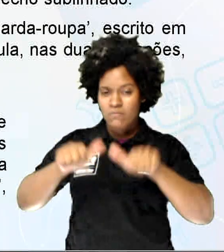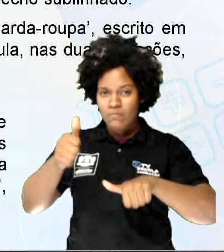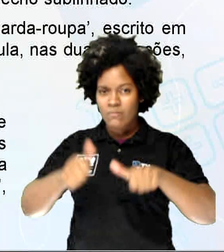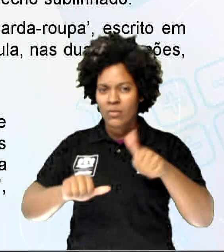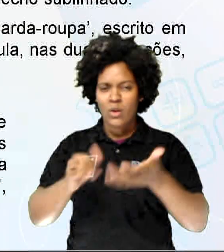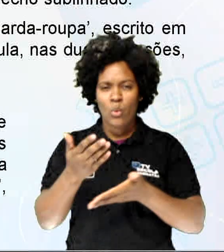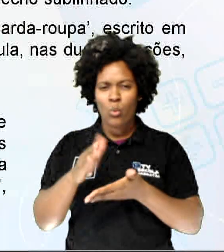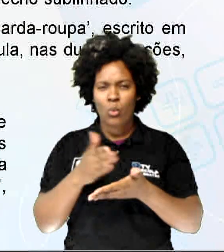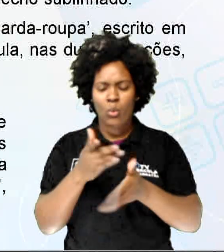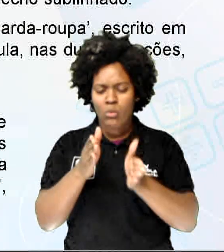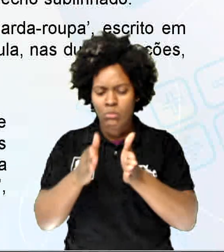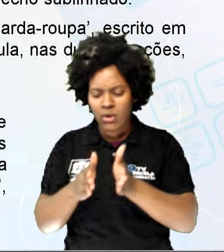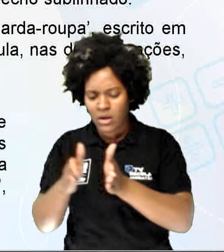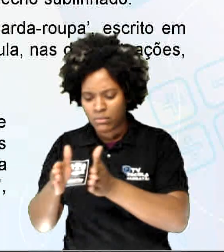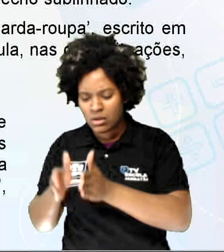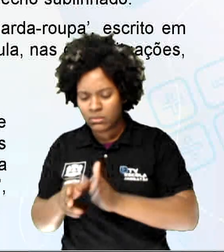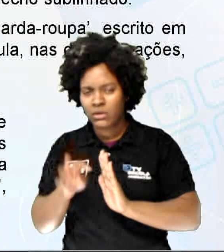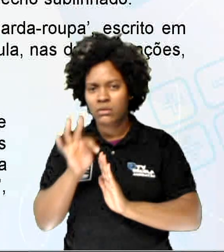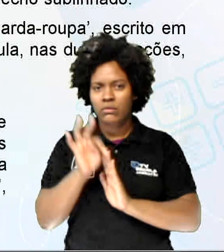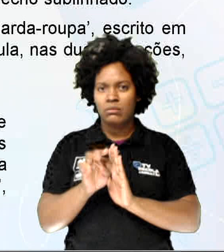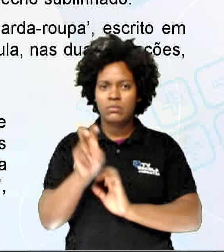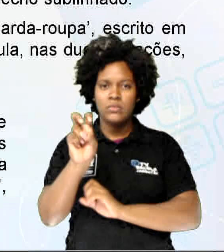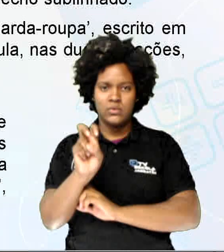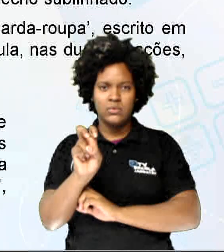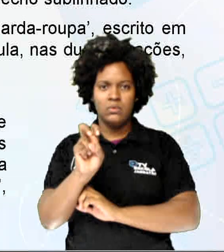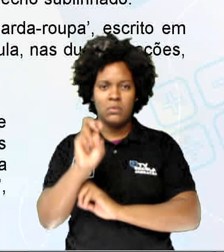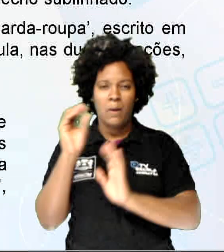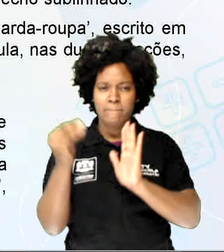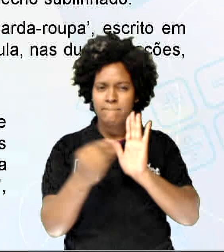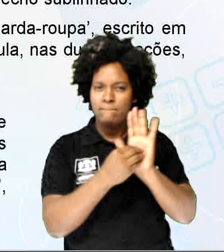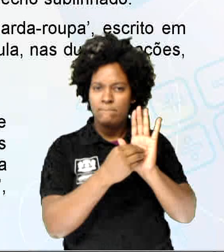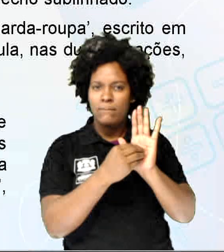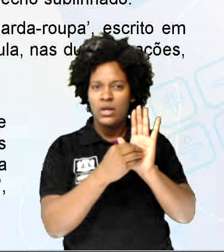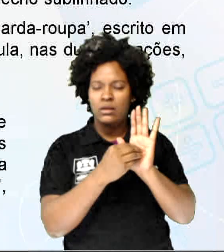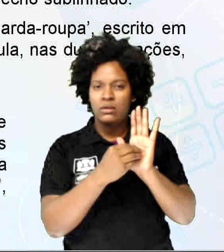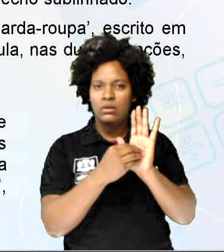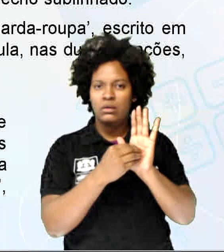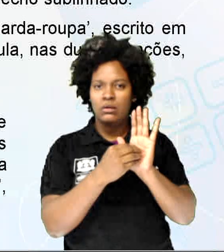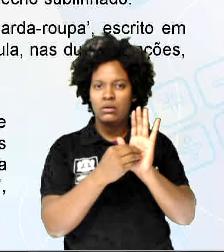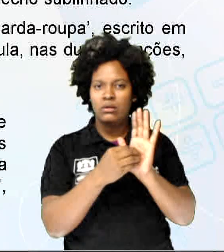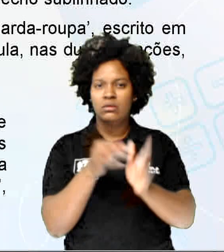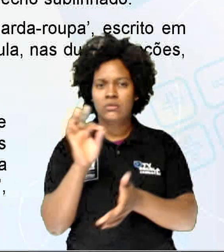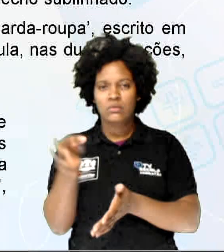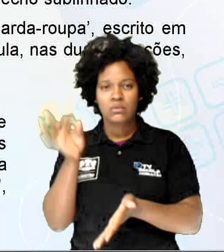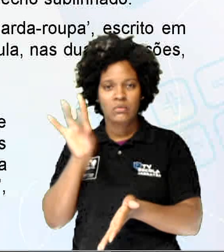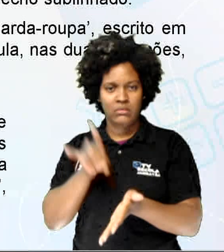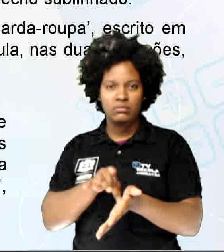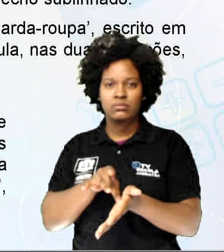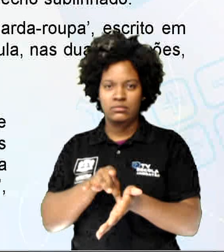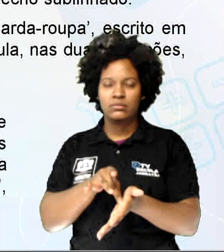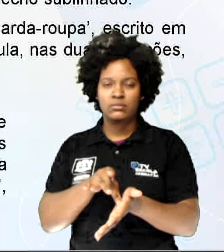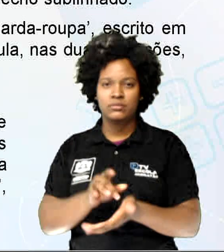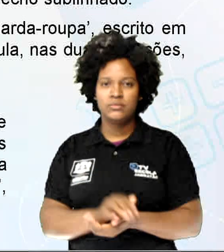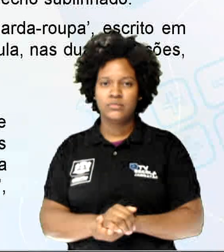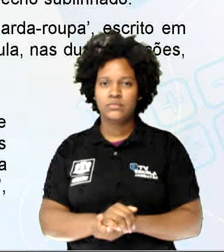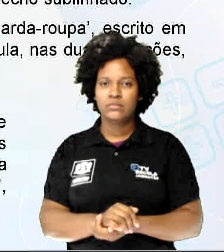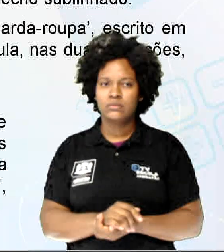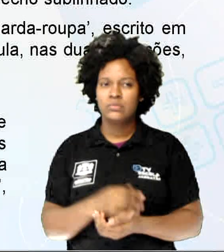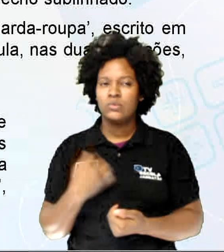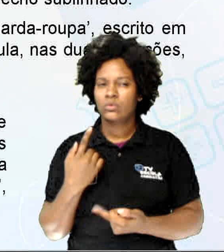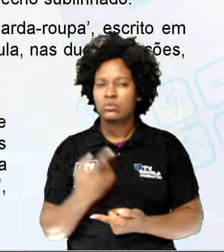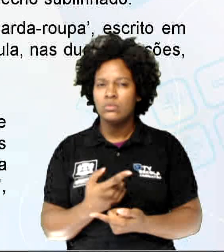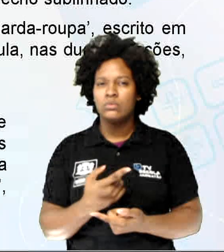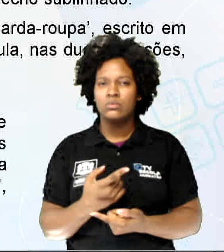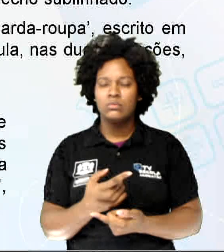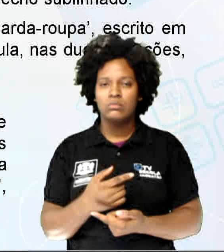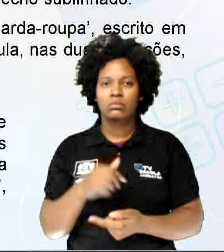alguns fragmentos do texto 5 e marque a alternativa que contém a afirmação verdadeira. Então a gente tem aí